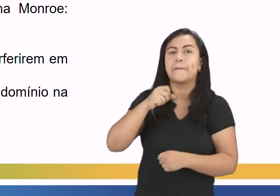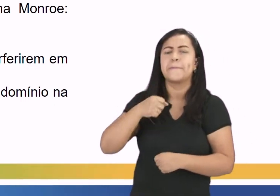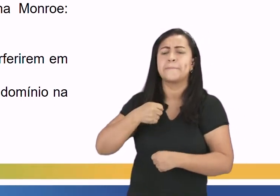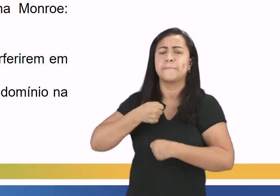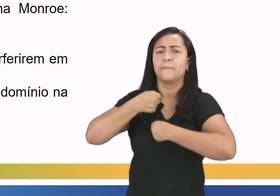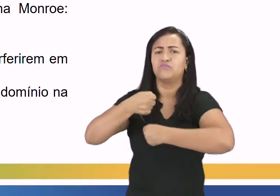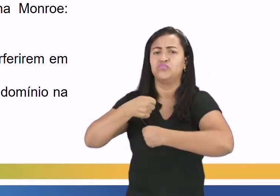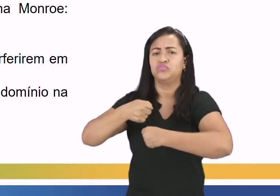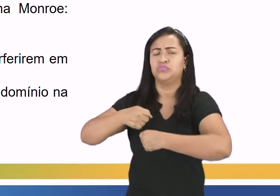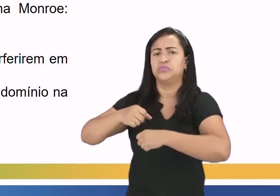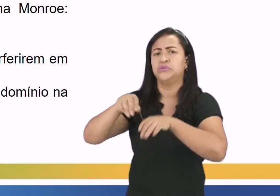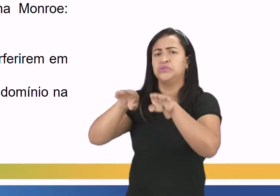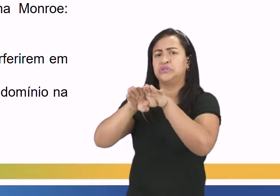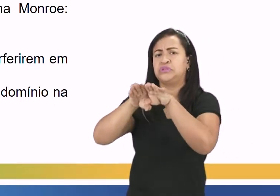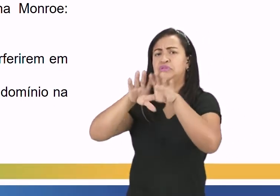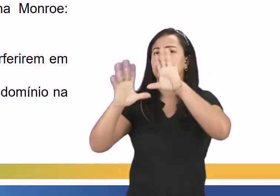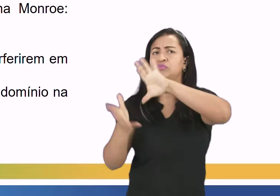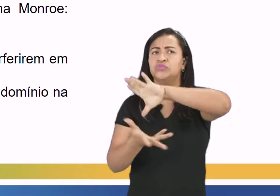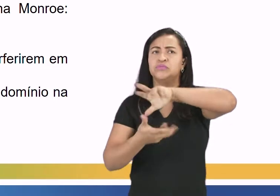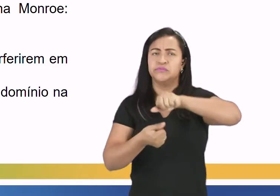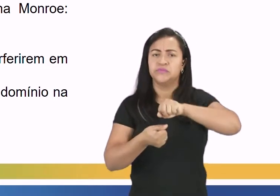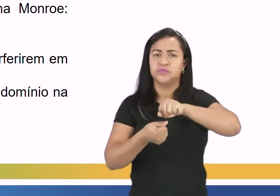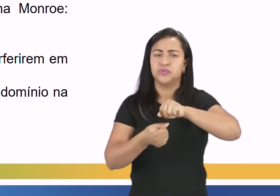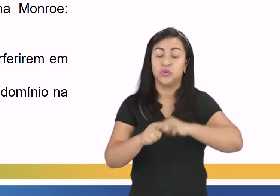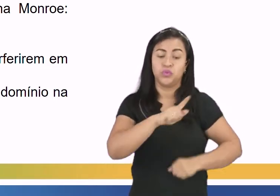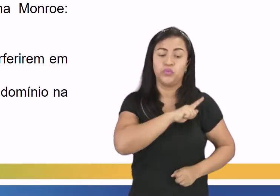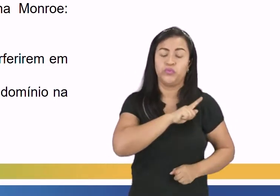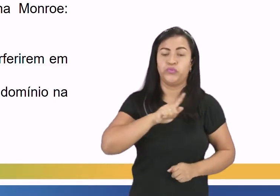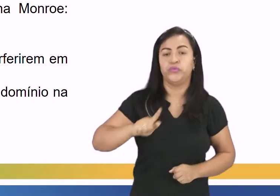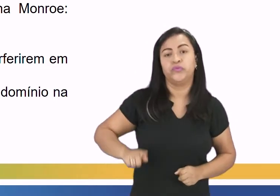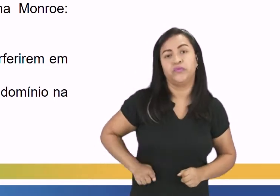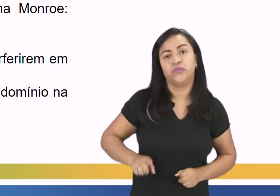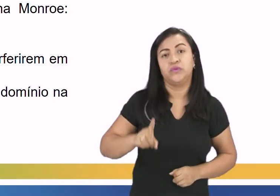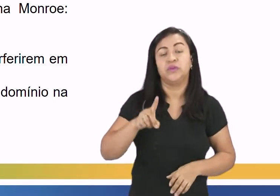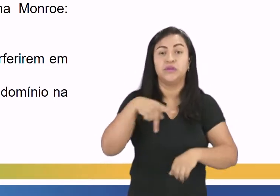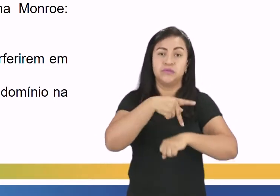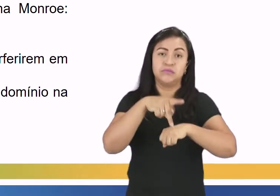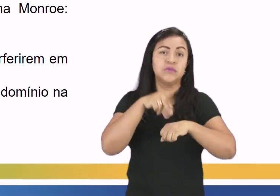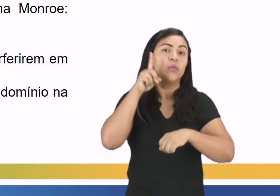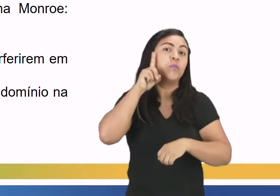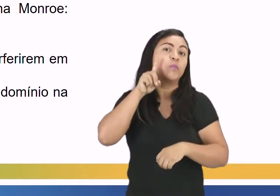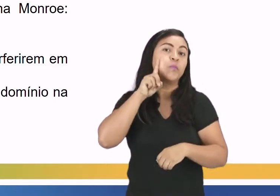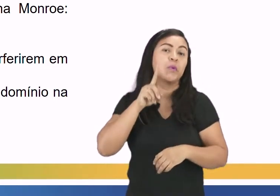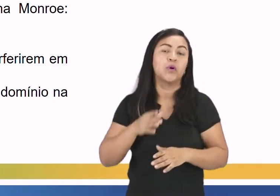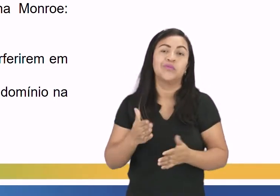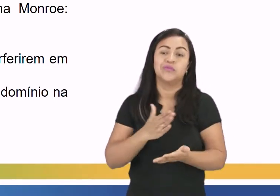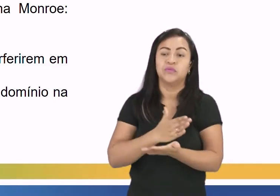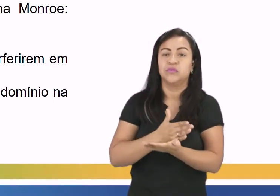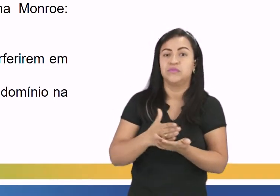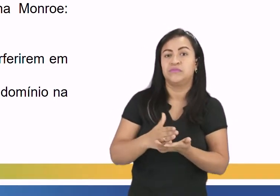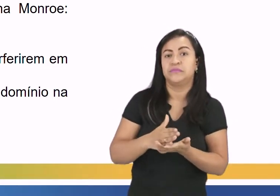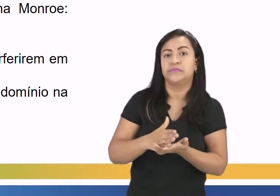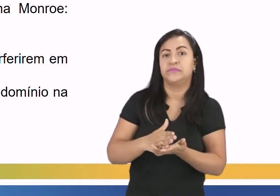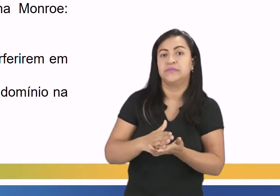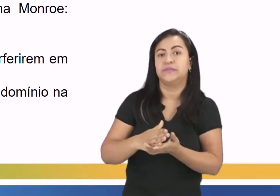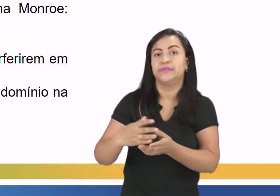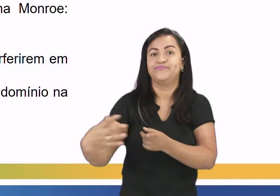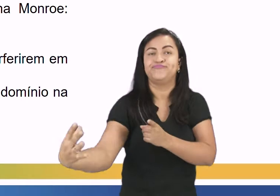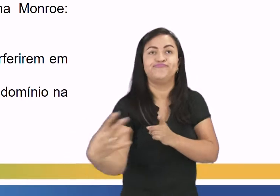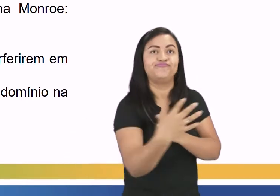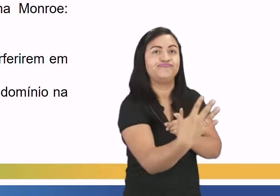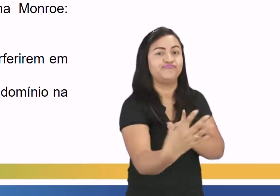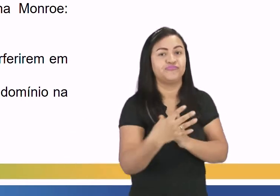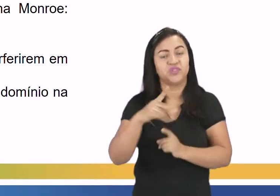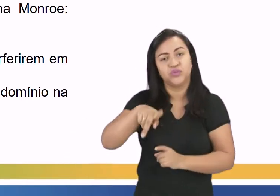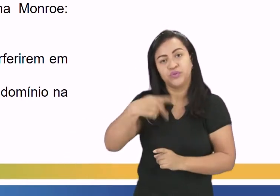Os governos dos Estados Unidos começaram a intervir em outros países. Procurou